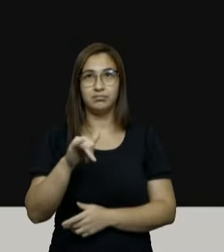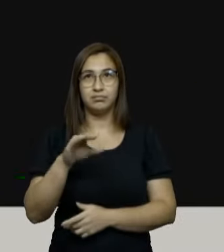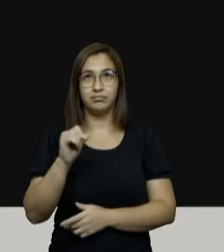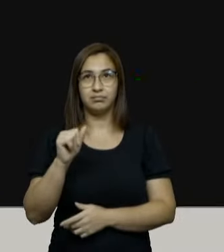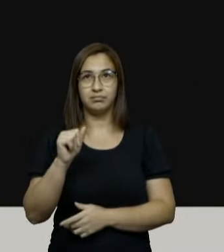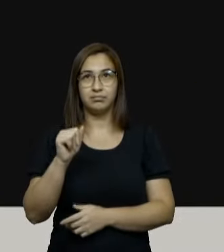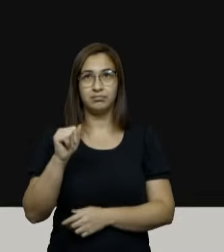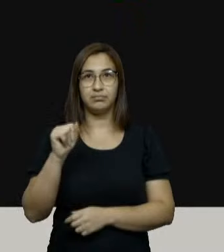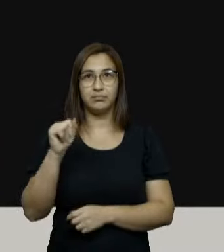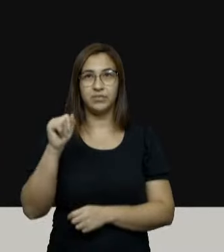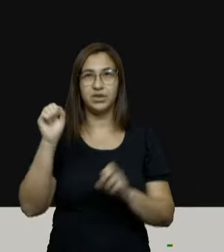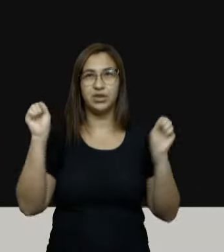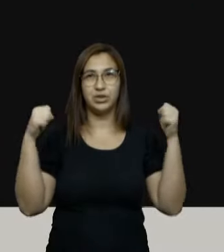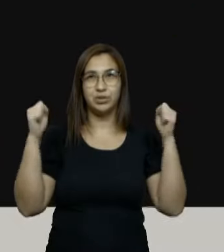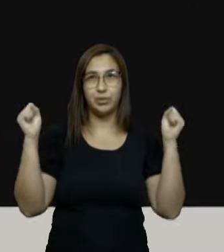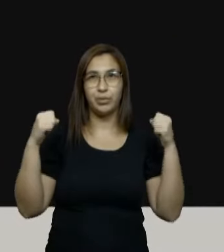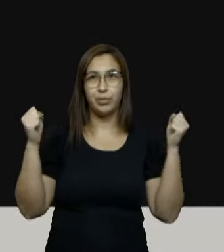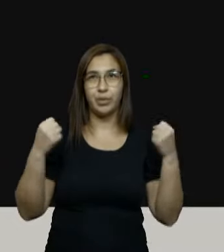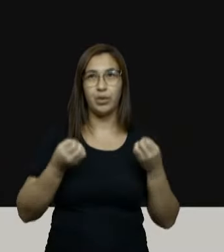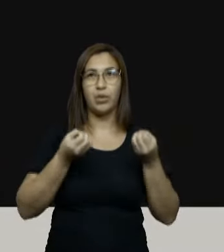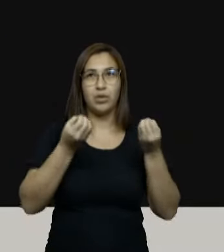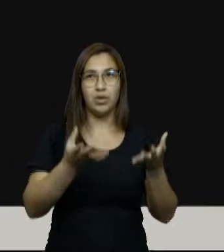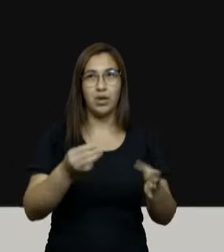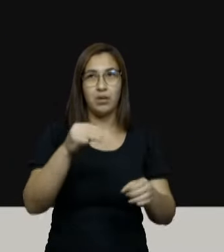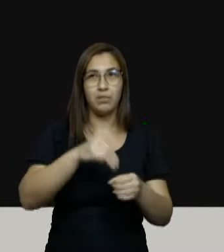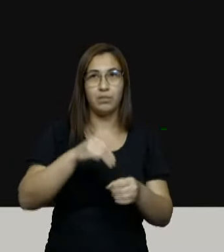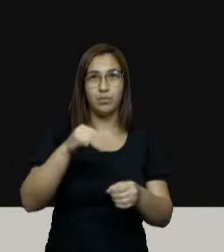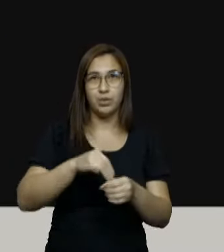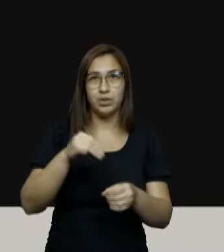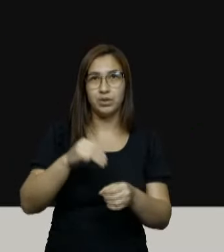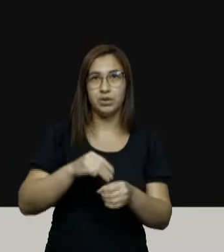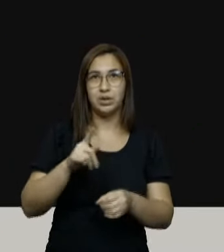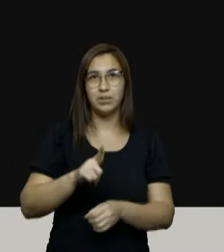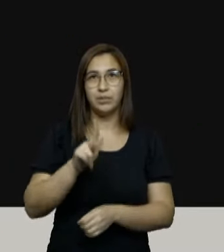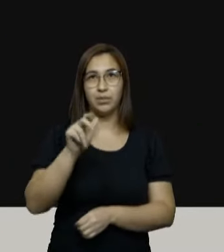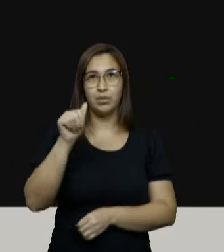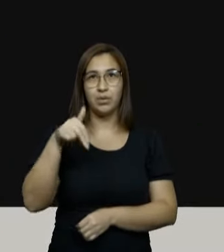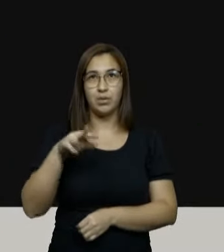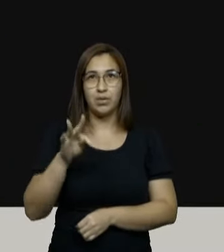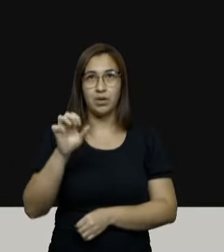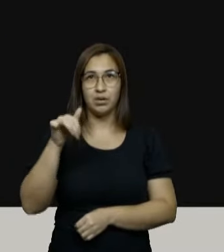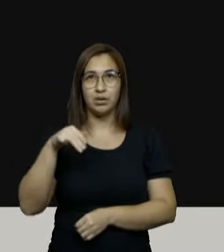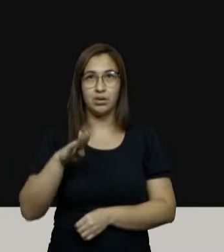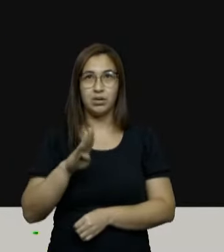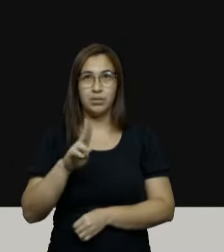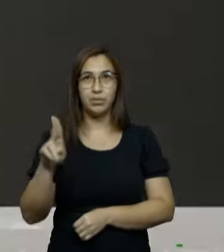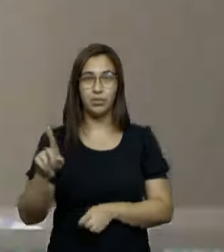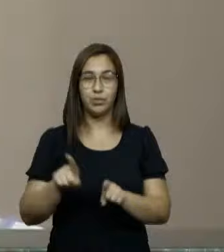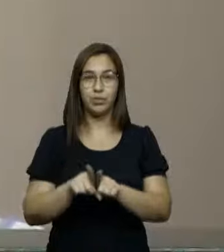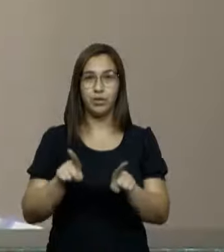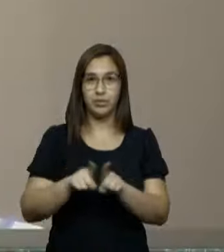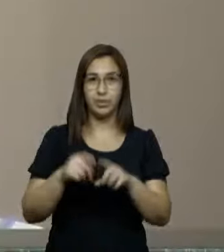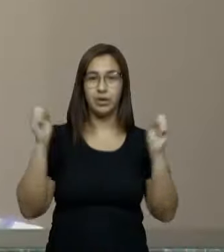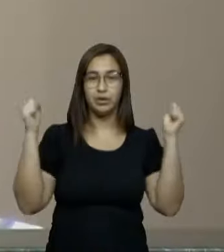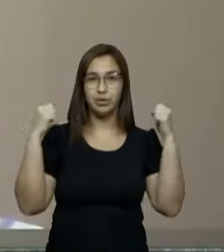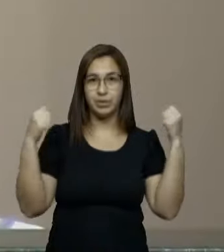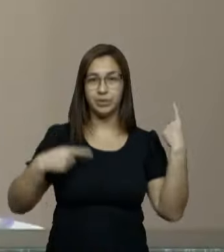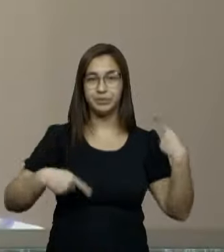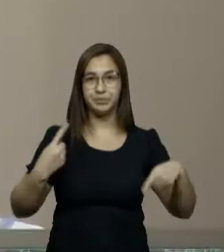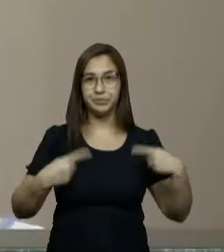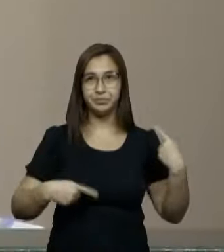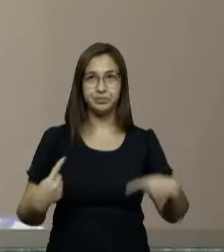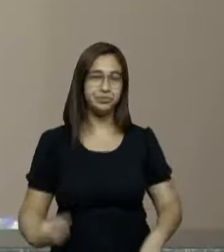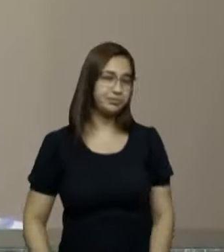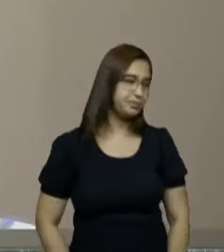de Chapecó sejam destinados para municípios de Guatambu e Chapecó. Em discussão. Senhor